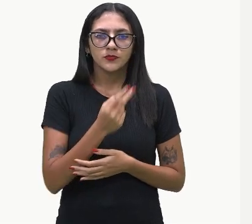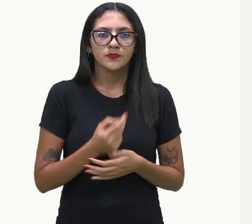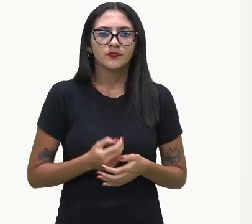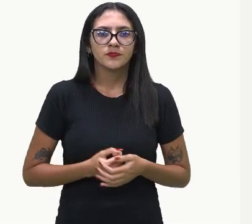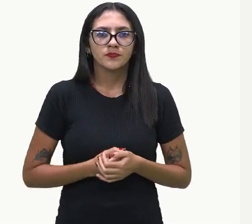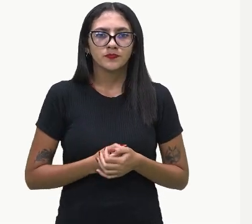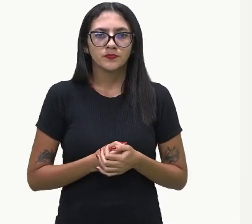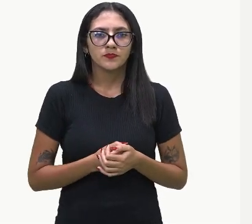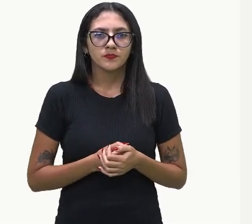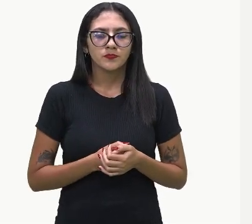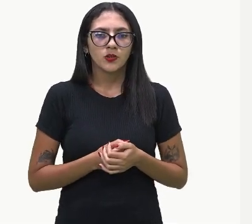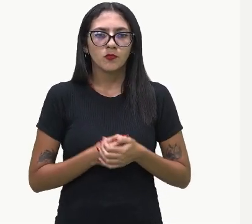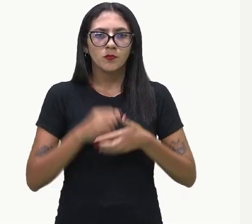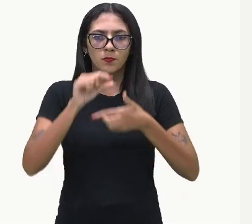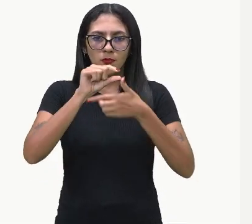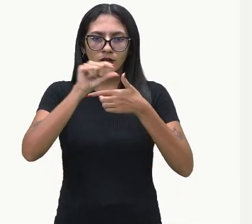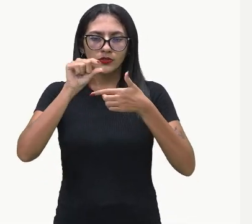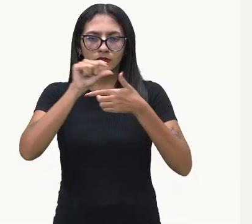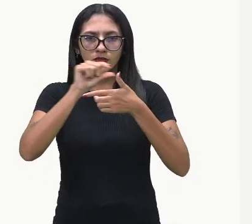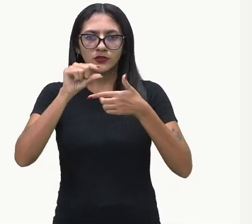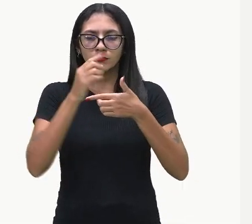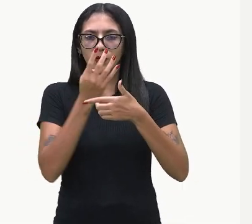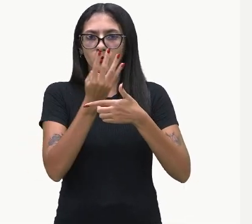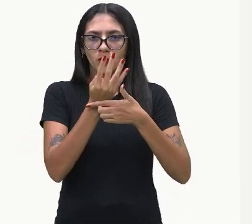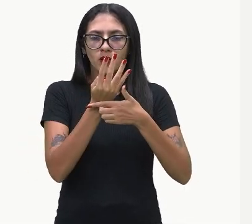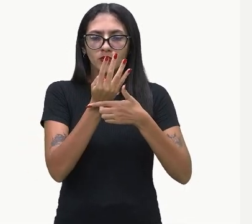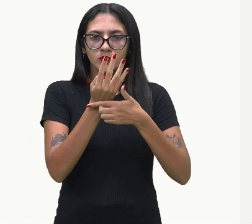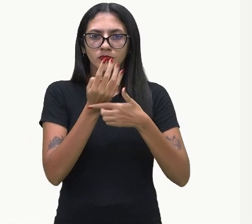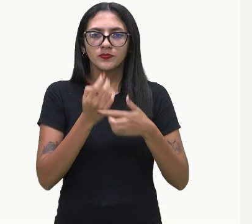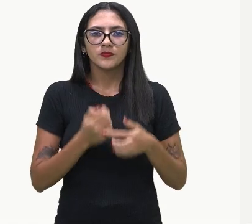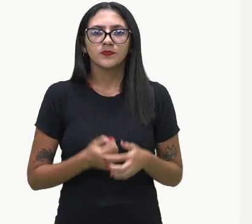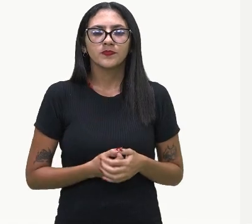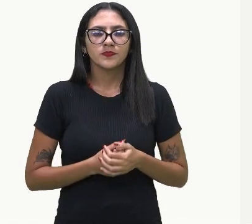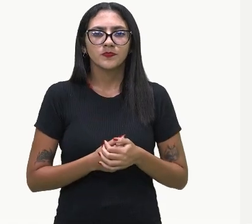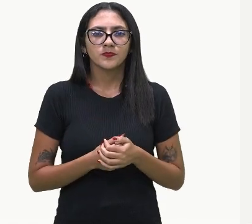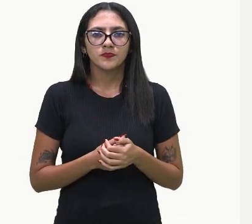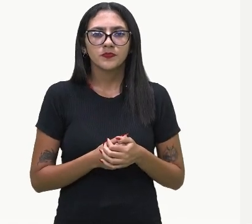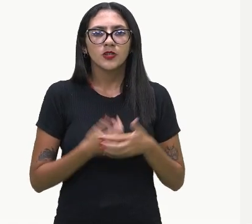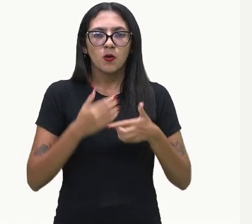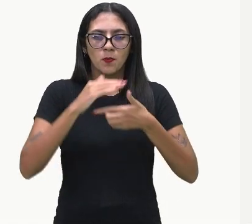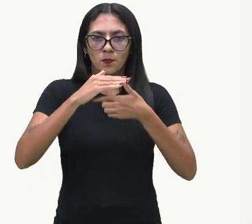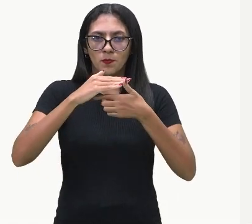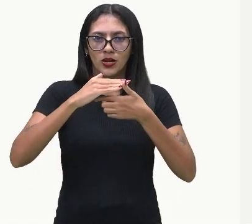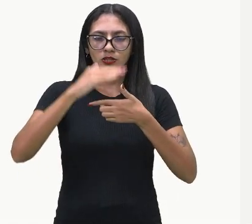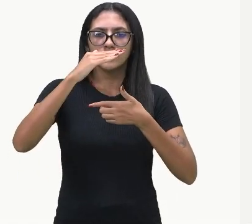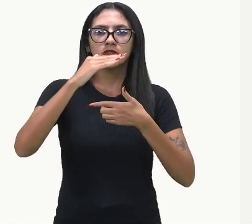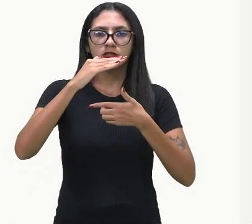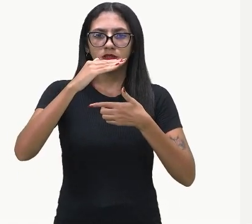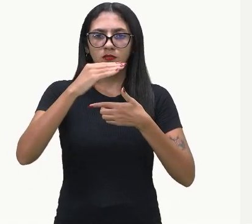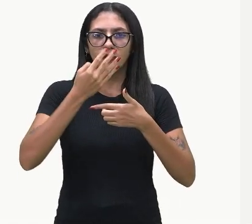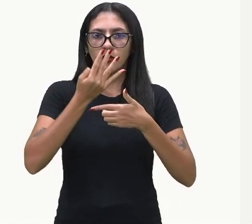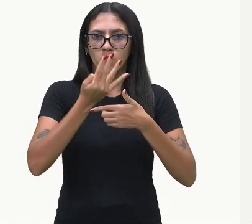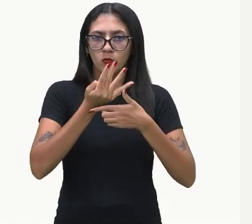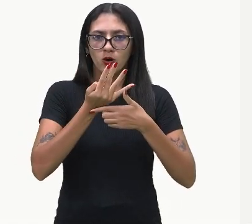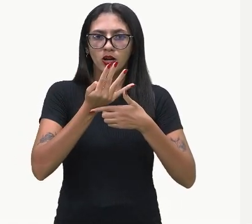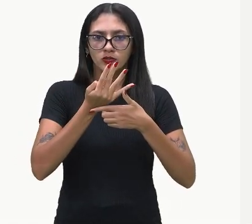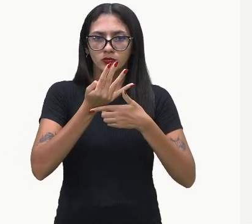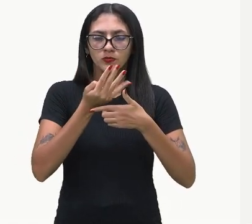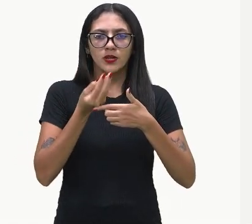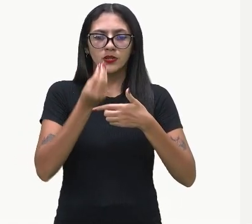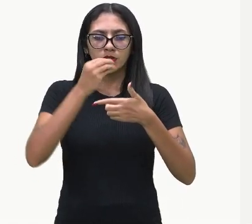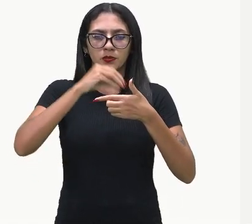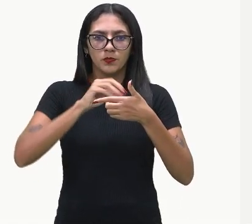2? 4. Ó, então, aqui em cima é 4